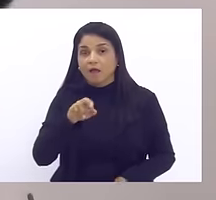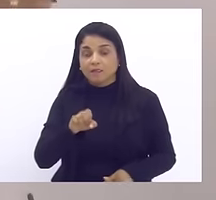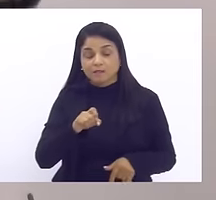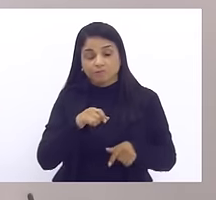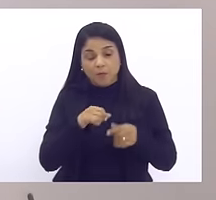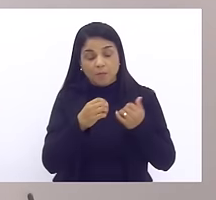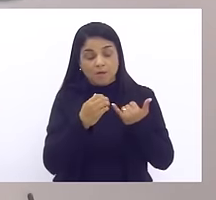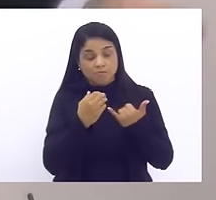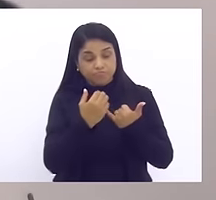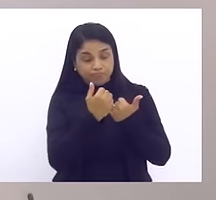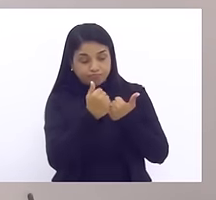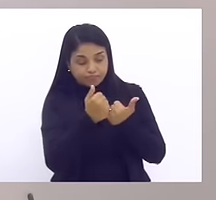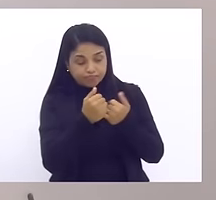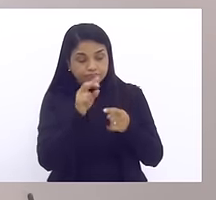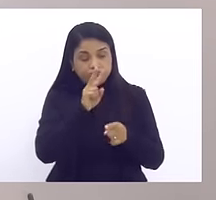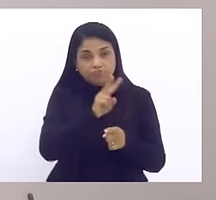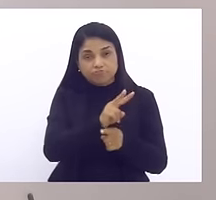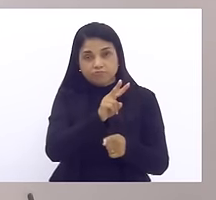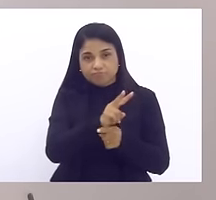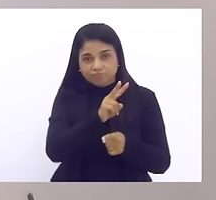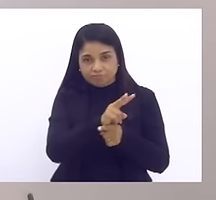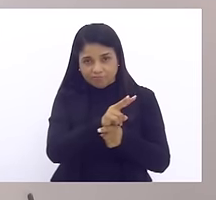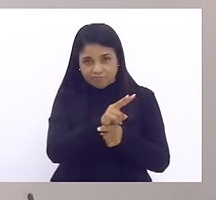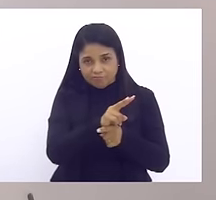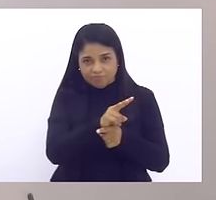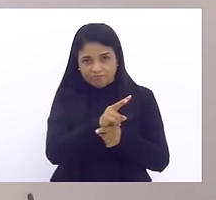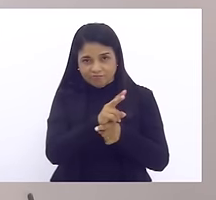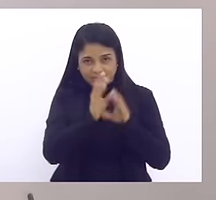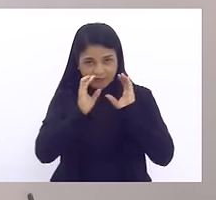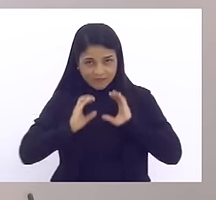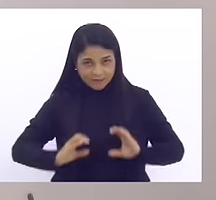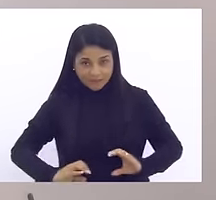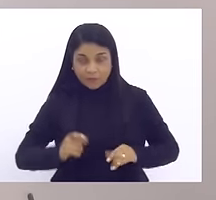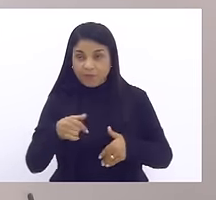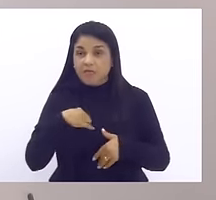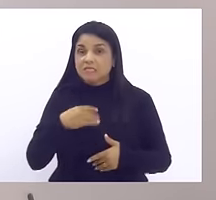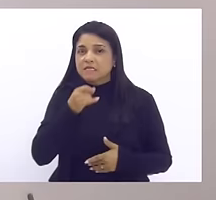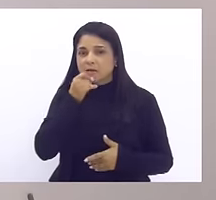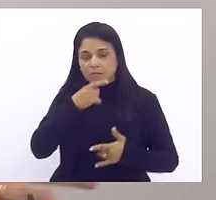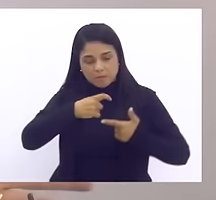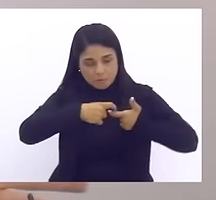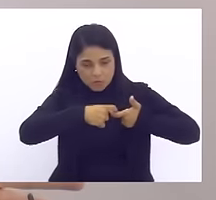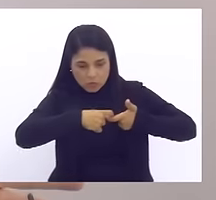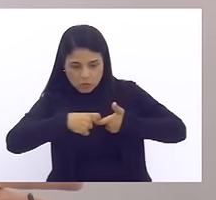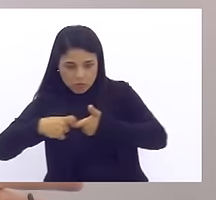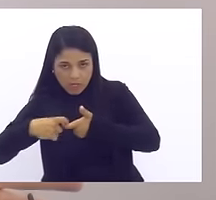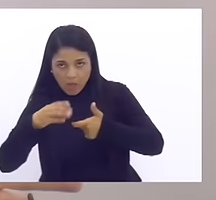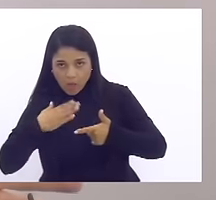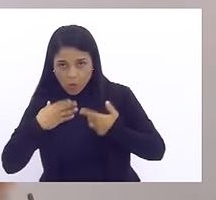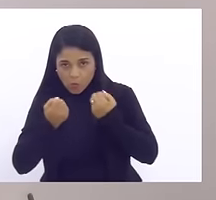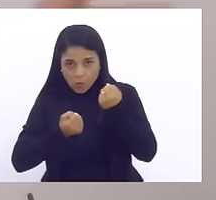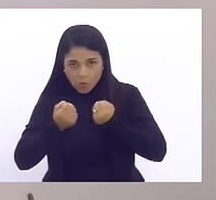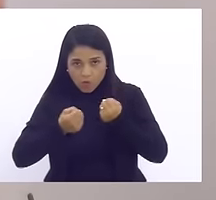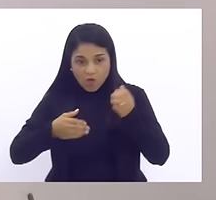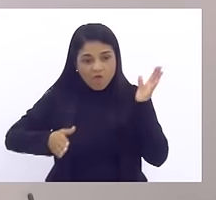do veículo das pessoas quando eu tenho meu carro rebocado eu não quero que vagabundo nenhum fique andando com meu